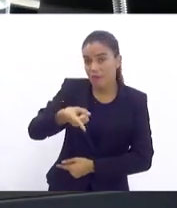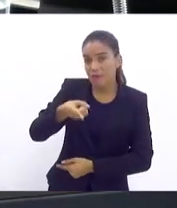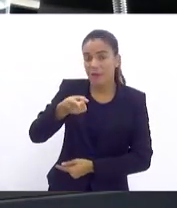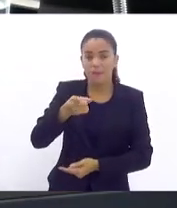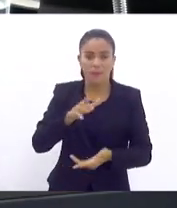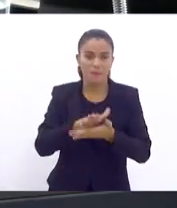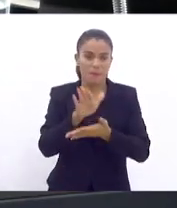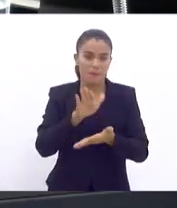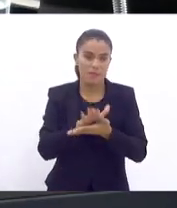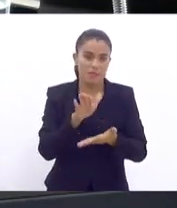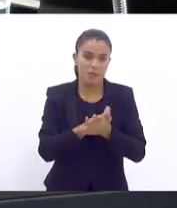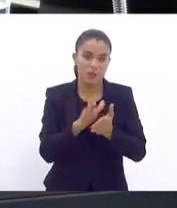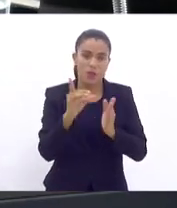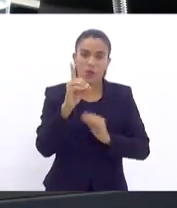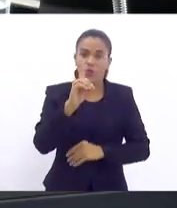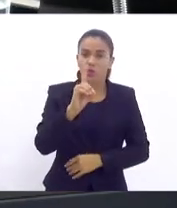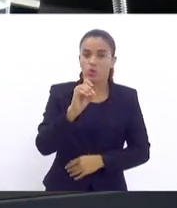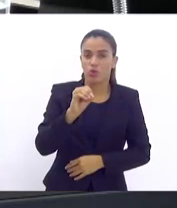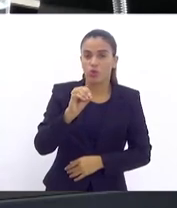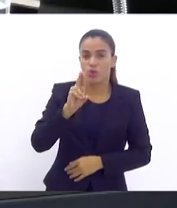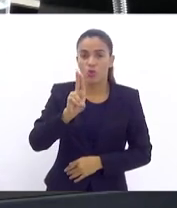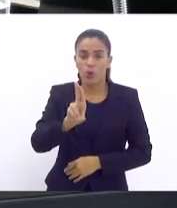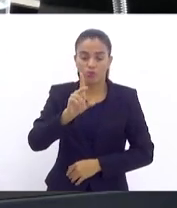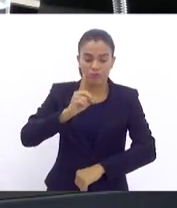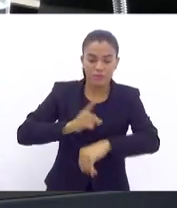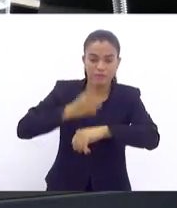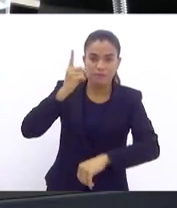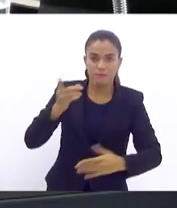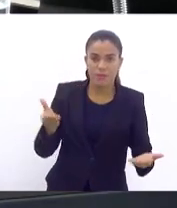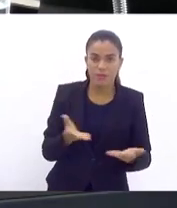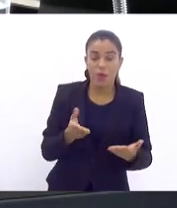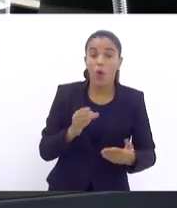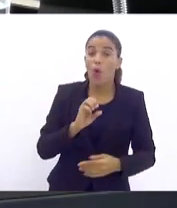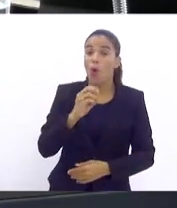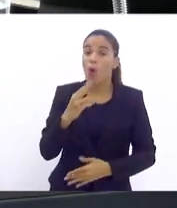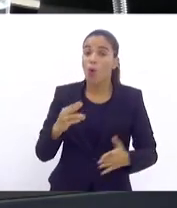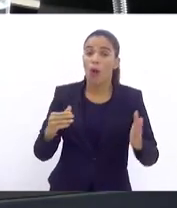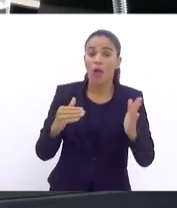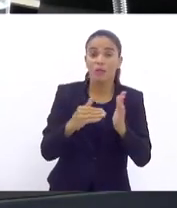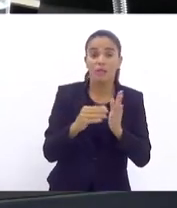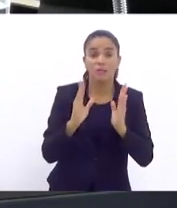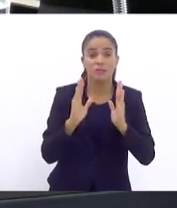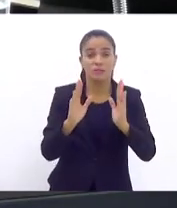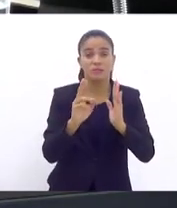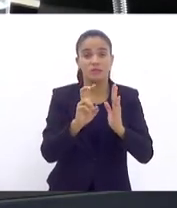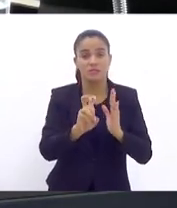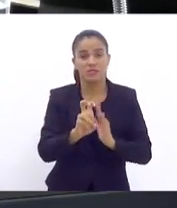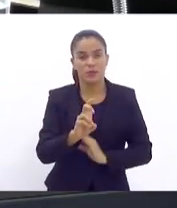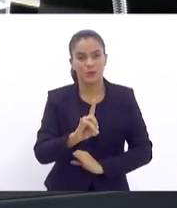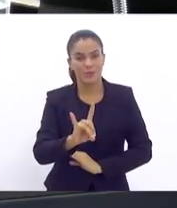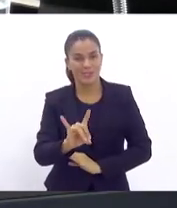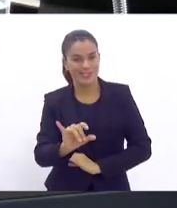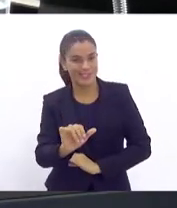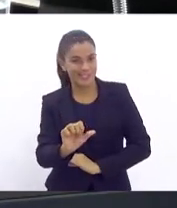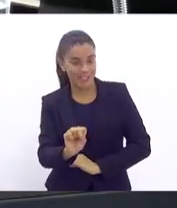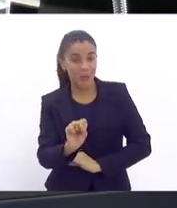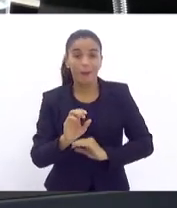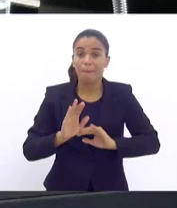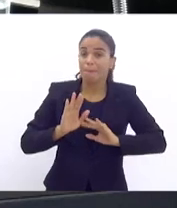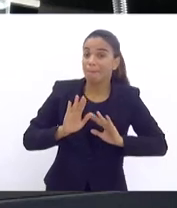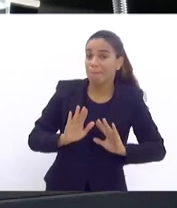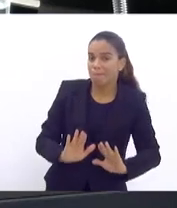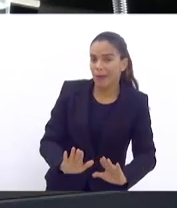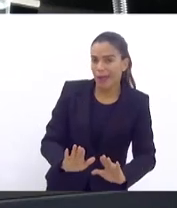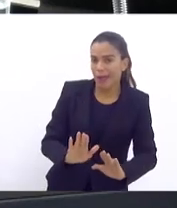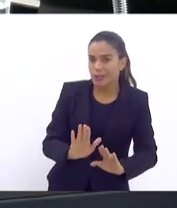oficial imediatamente ou no prazo de até cinco dias de todas as proposições Mas o